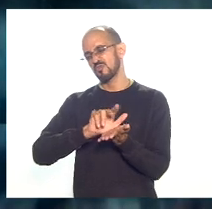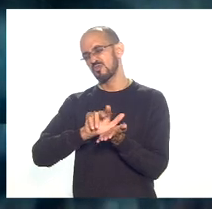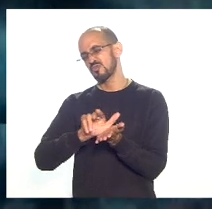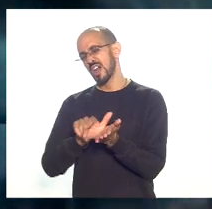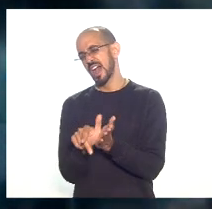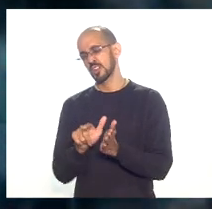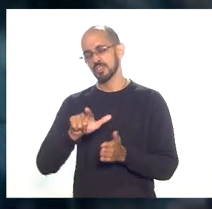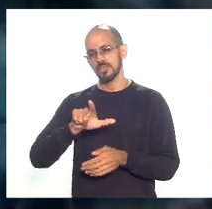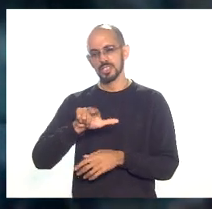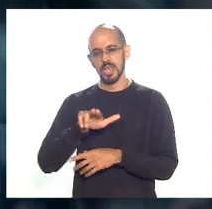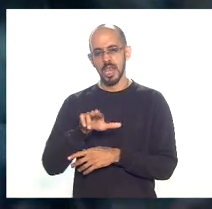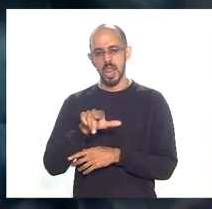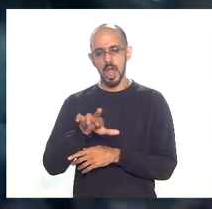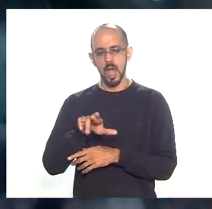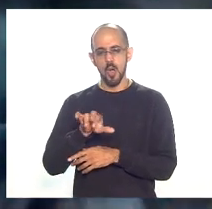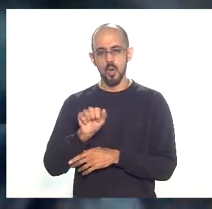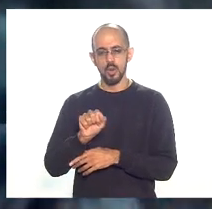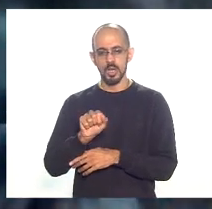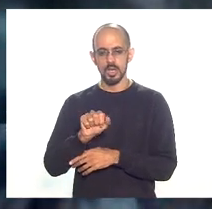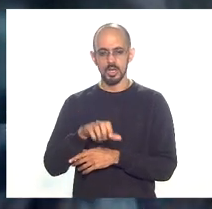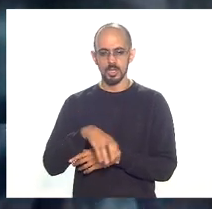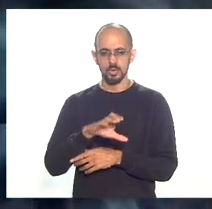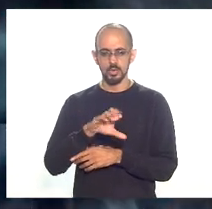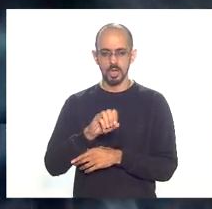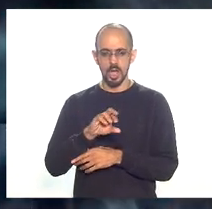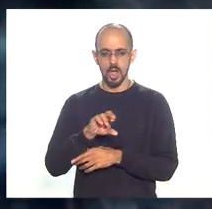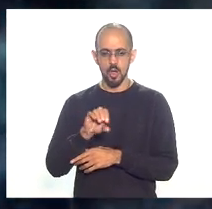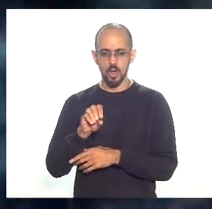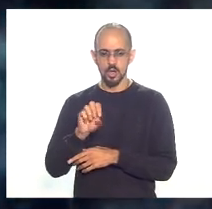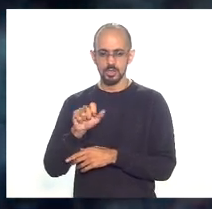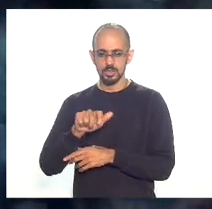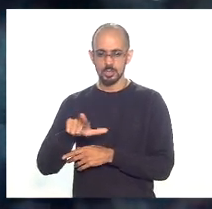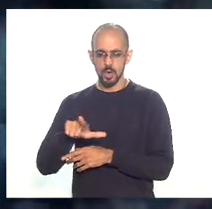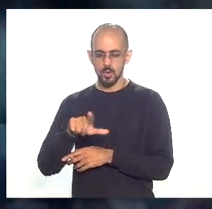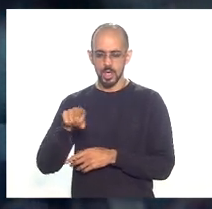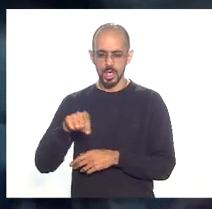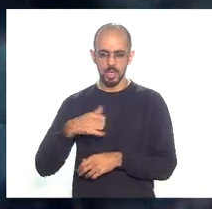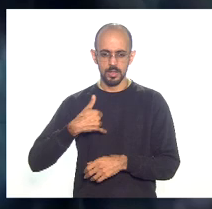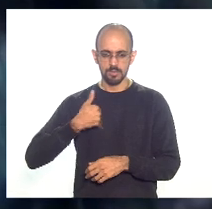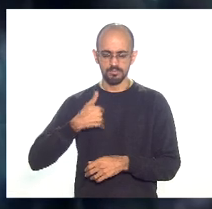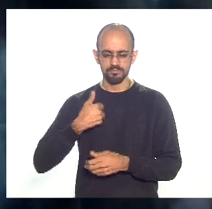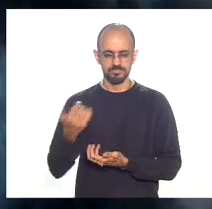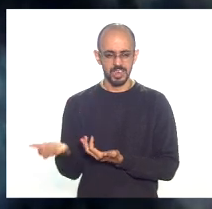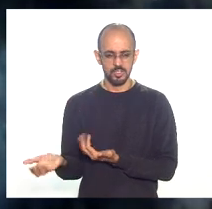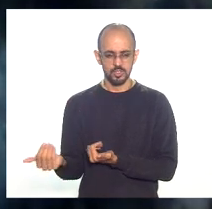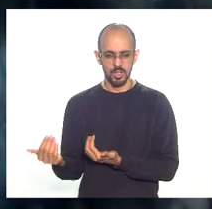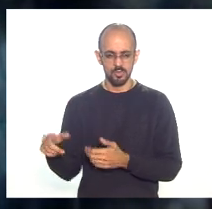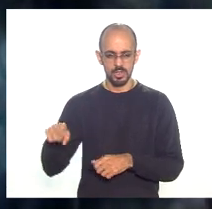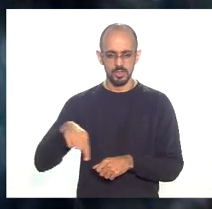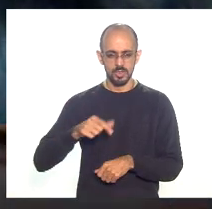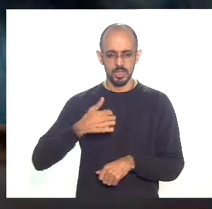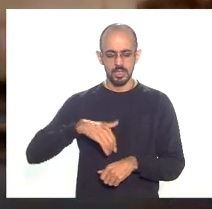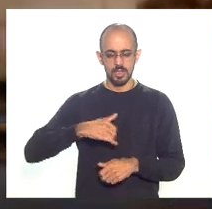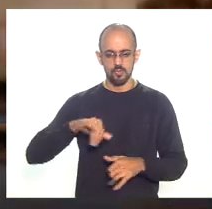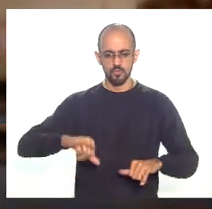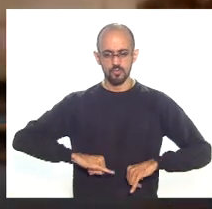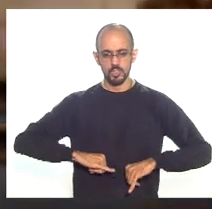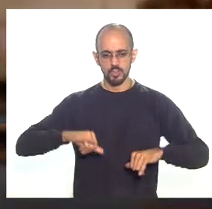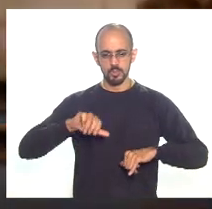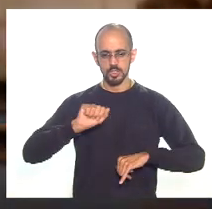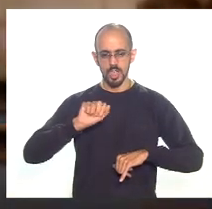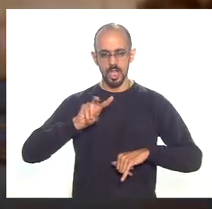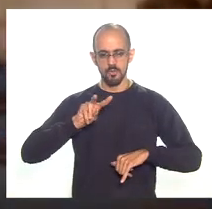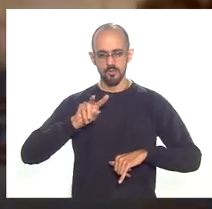Carrossel e outros aos 46 anos vítima de AVC e eu estou aqui chegando agora eu gostaria de deixar minha prestar minha